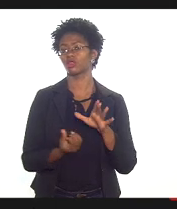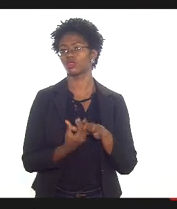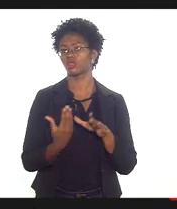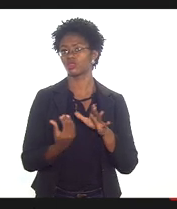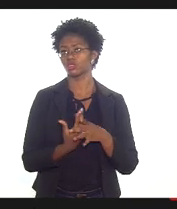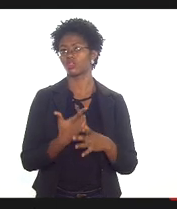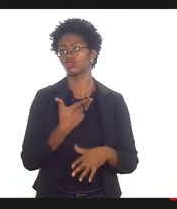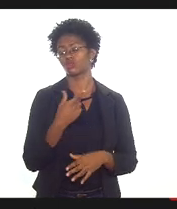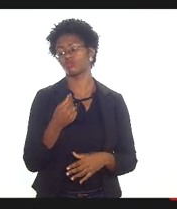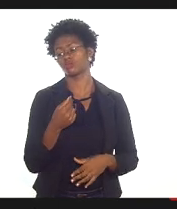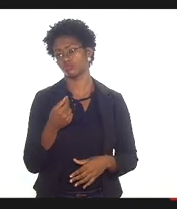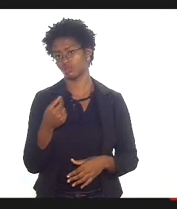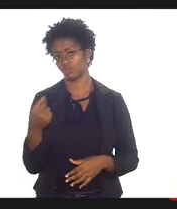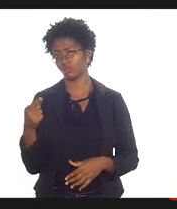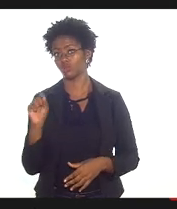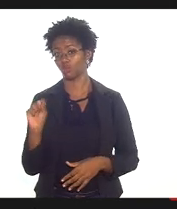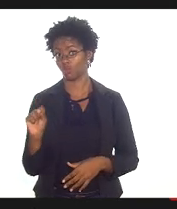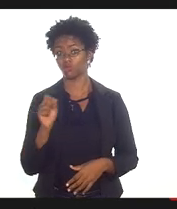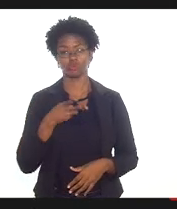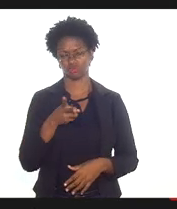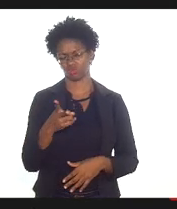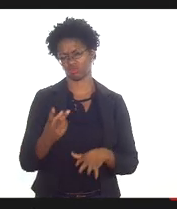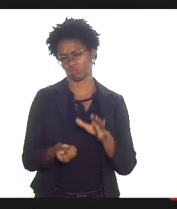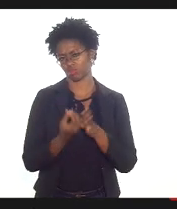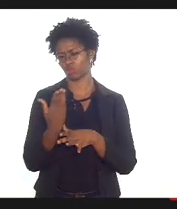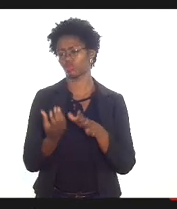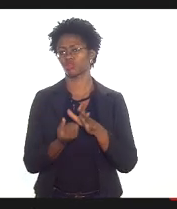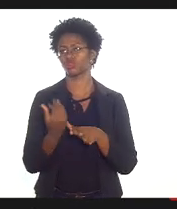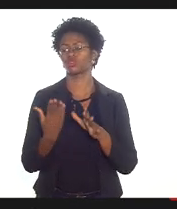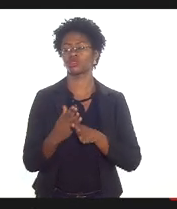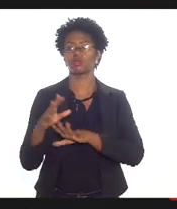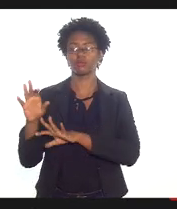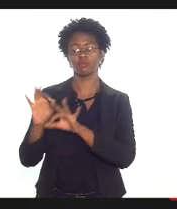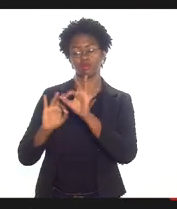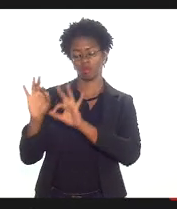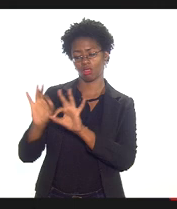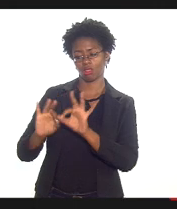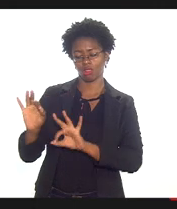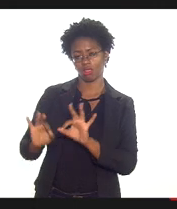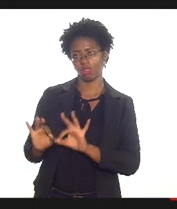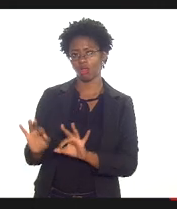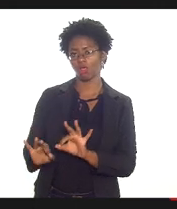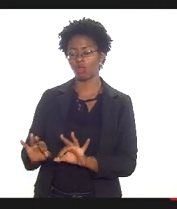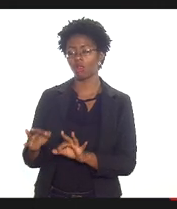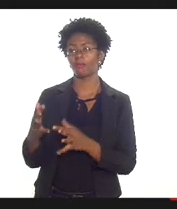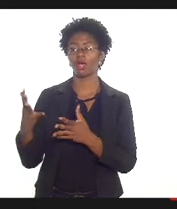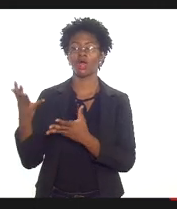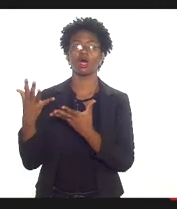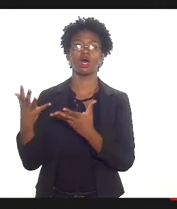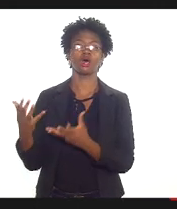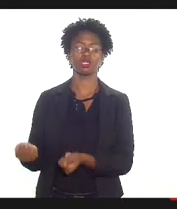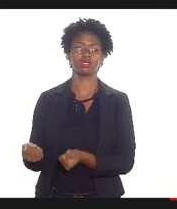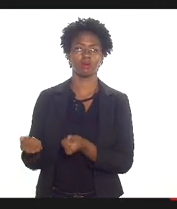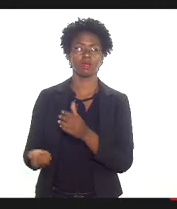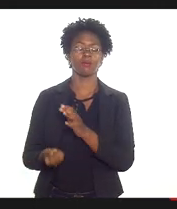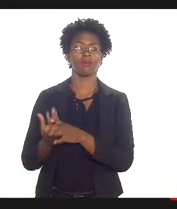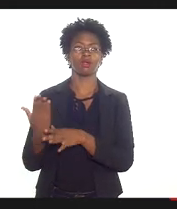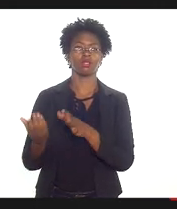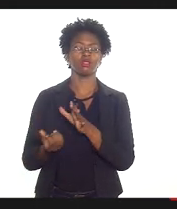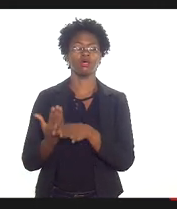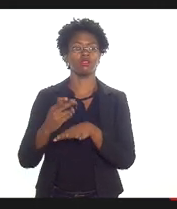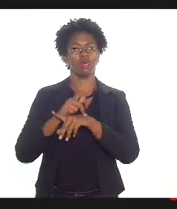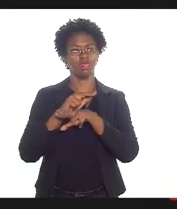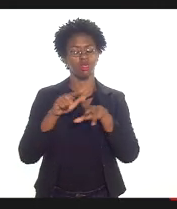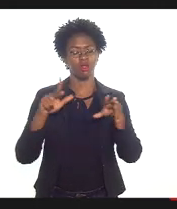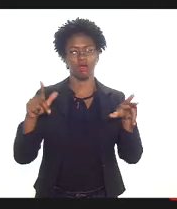22/9/2008, está em produção ainda, e foi projetada para receber produção de